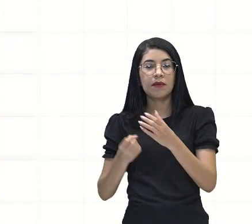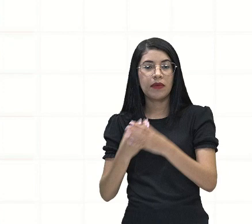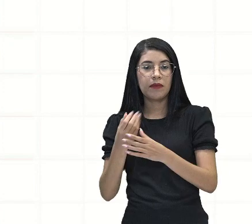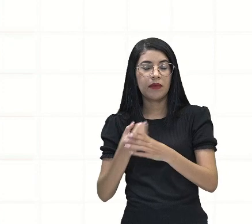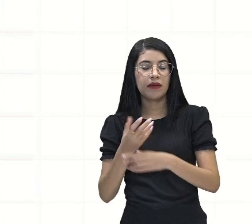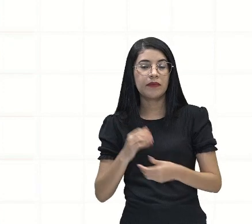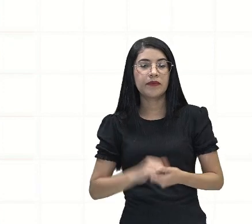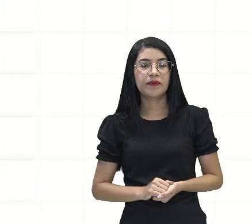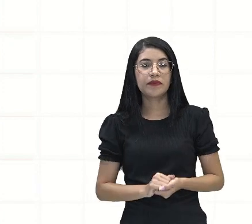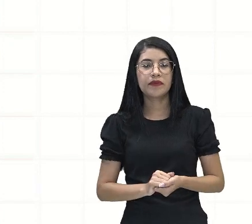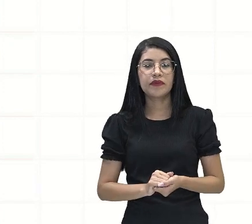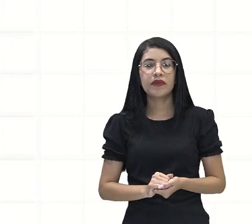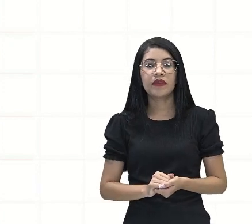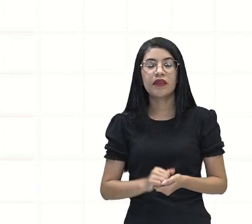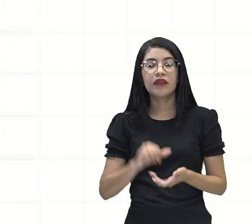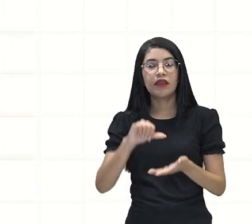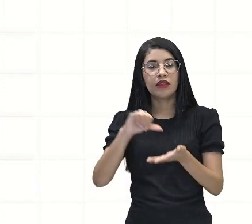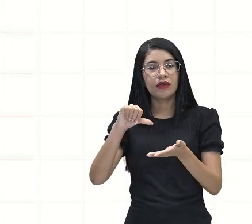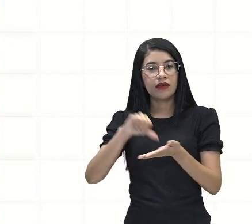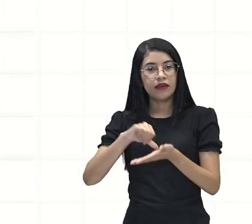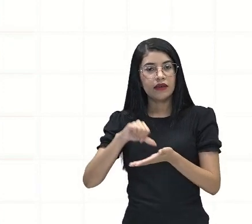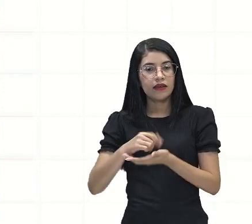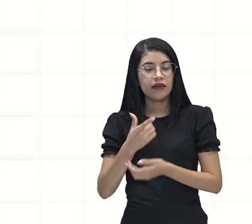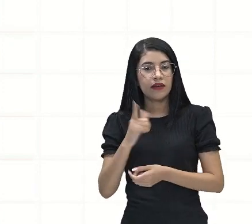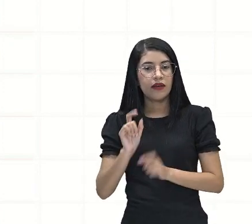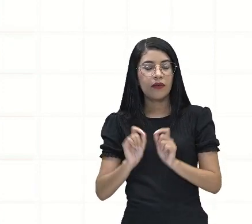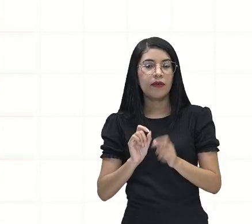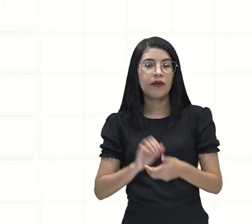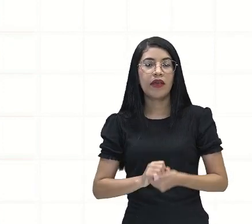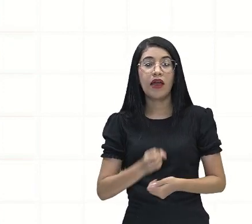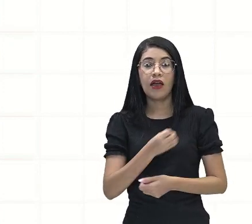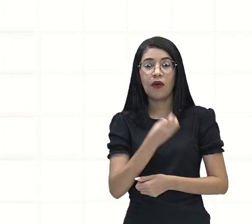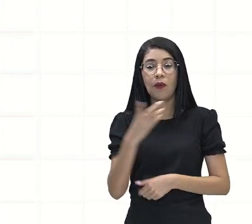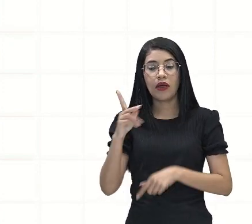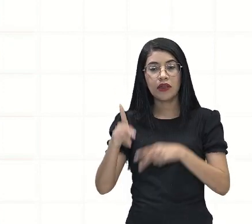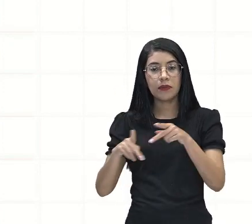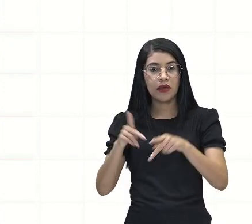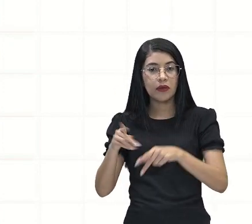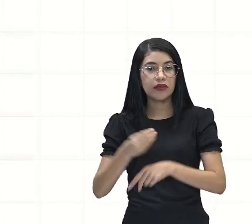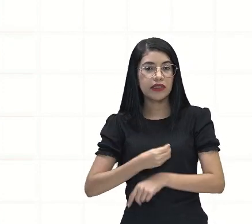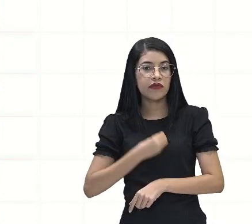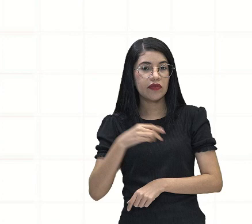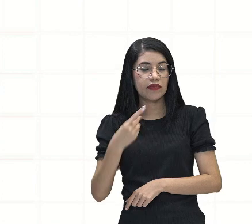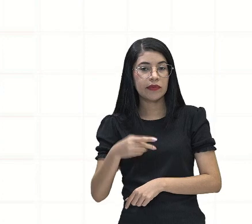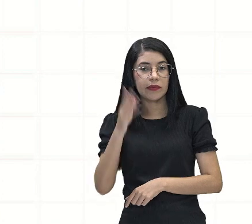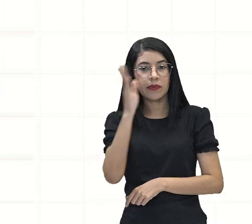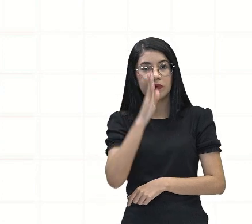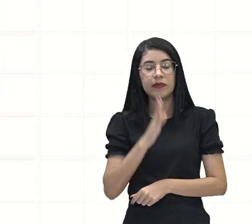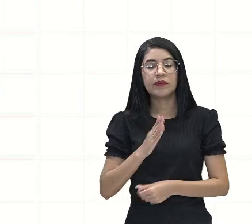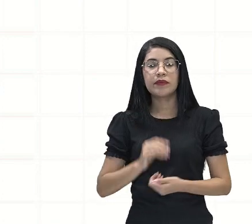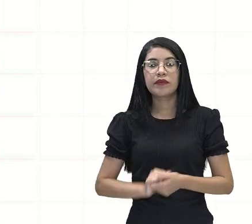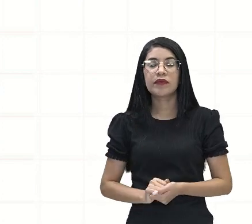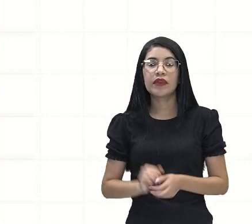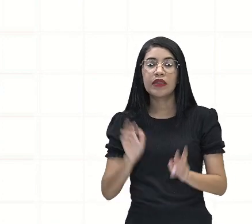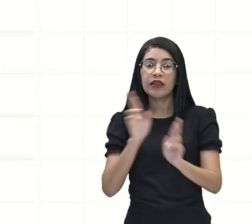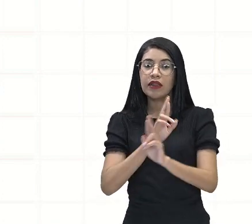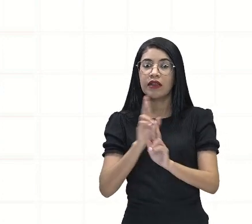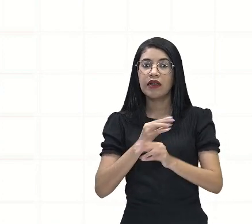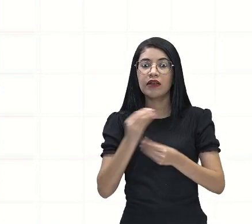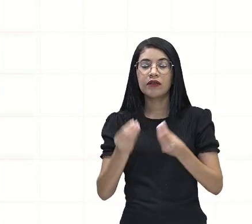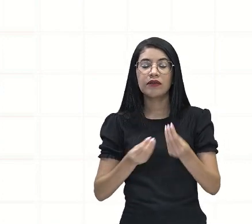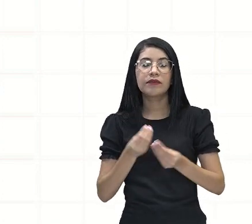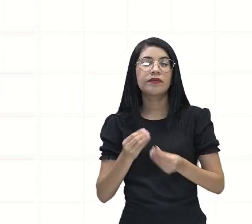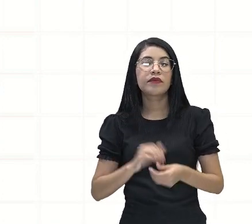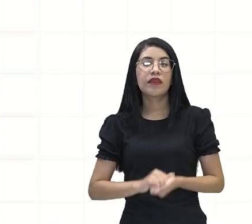mapas aí para mostrar para vocês o mapa da densidade demográfica do Brasil que ele está relacionado ao